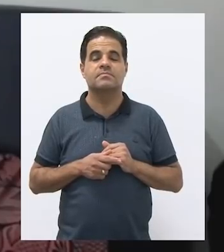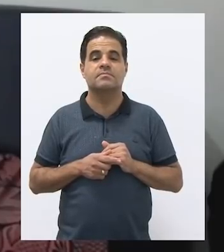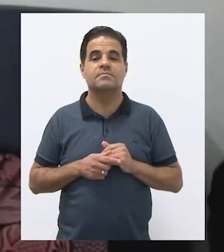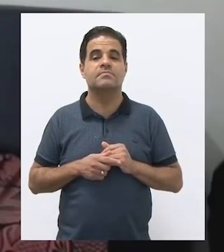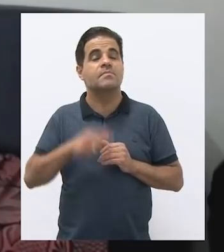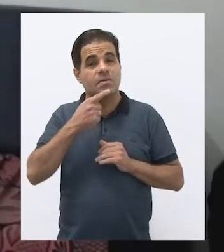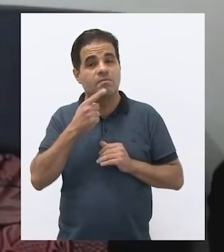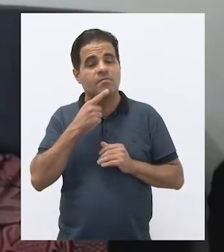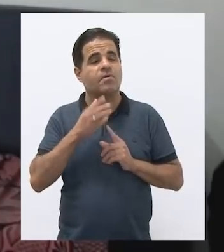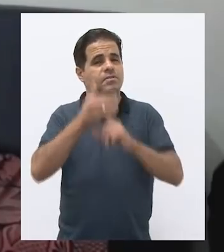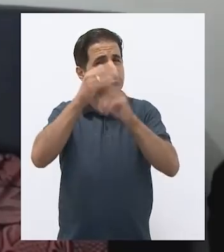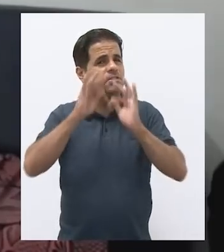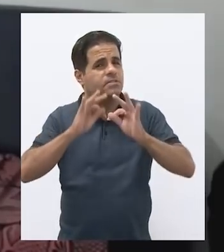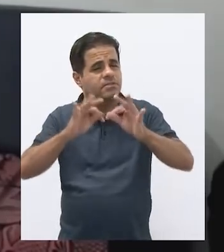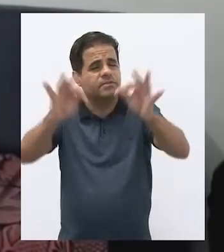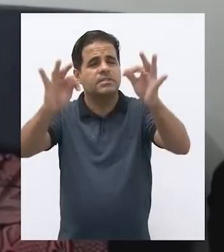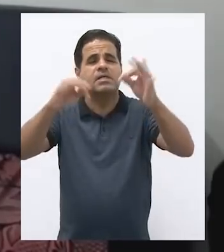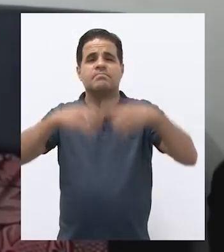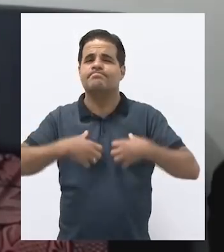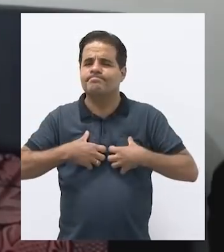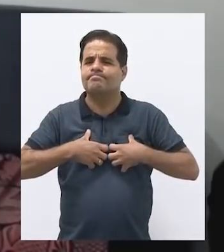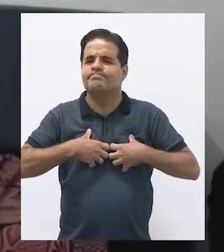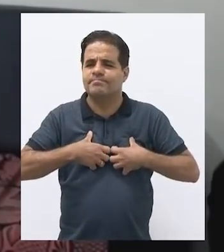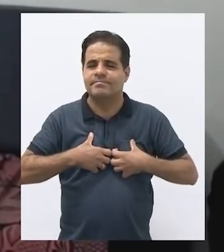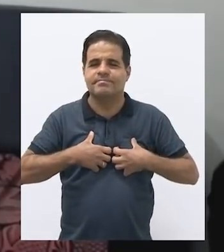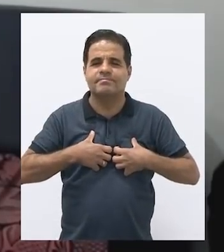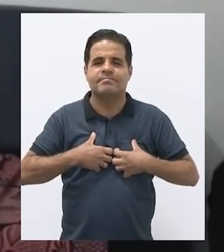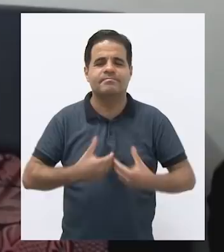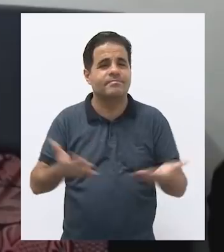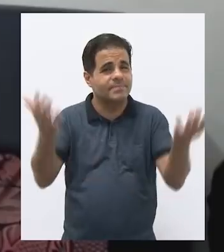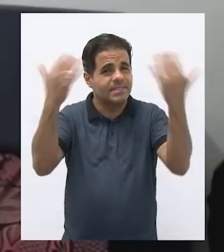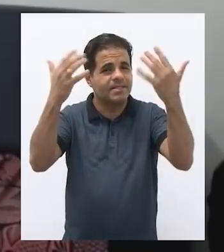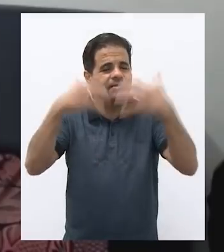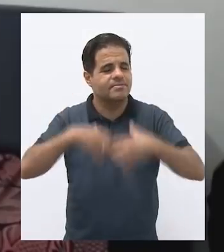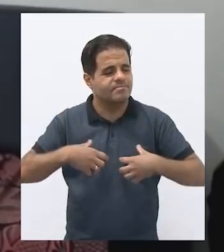quando a gente fala de tecnologia, isso é muito